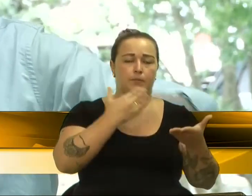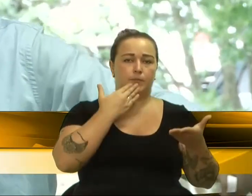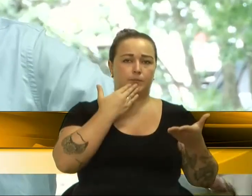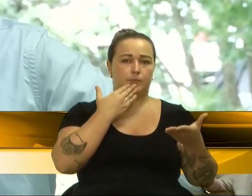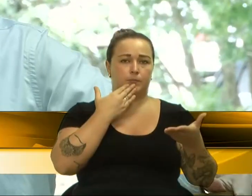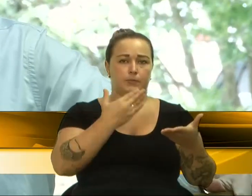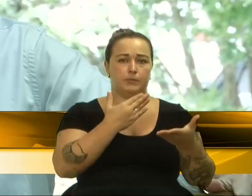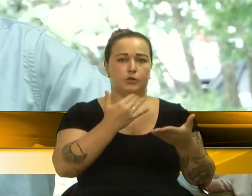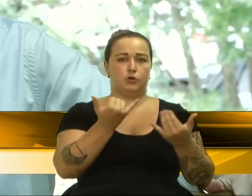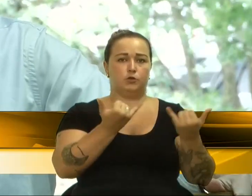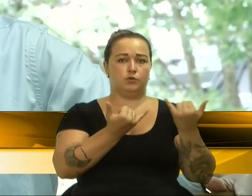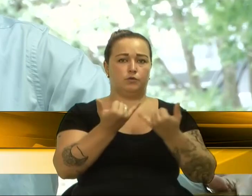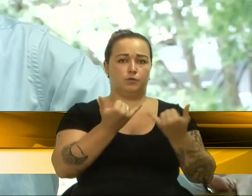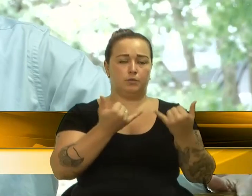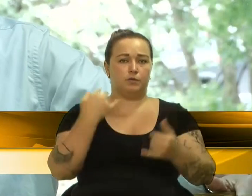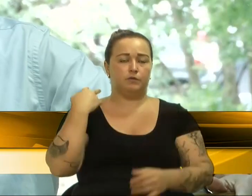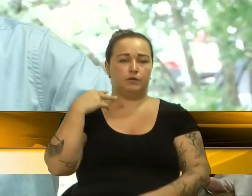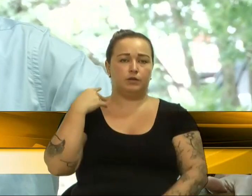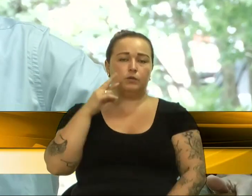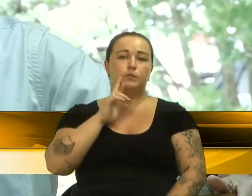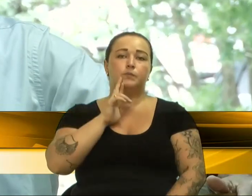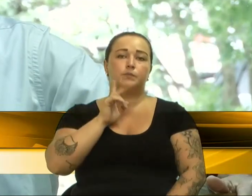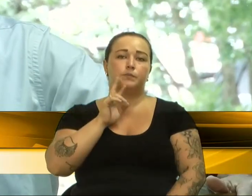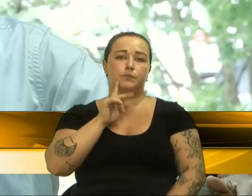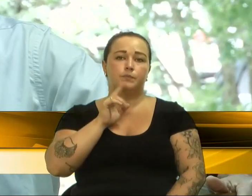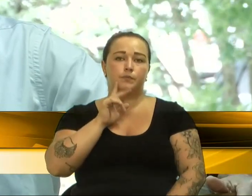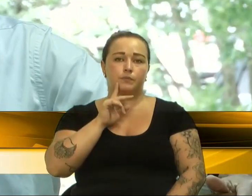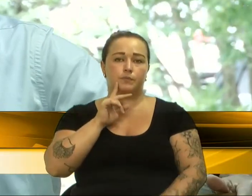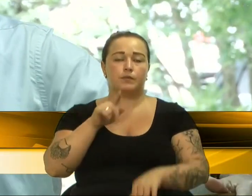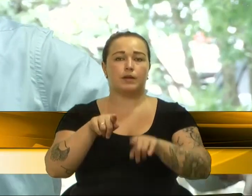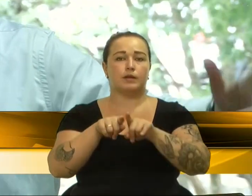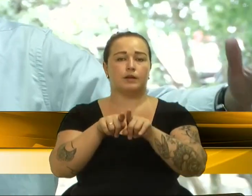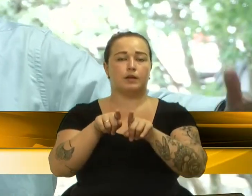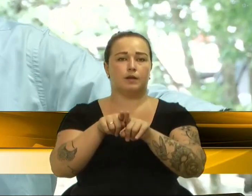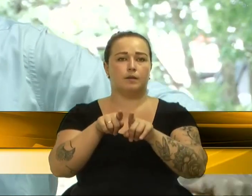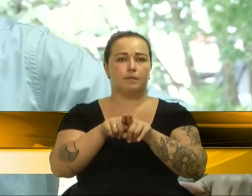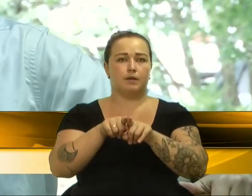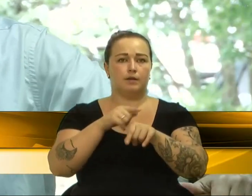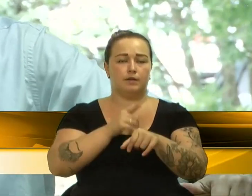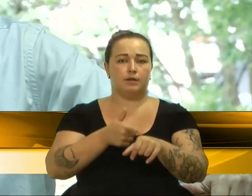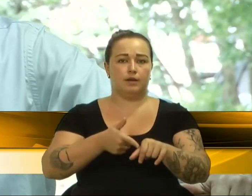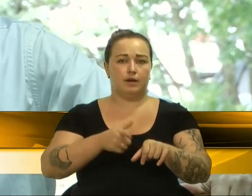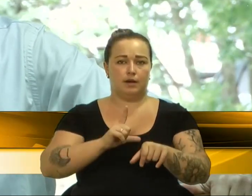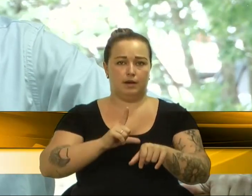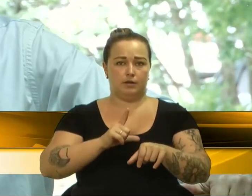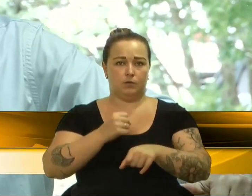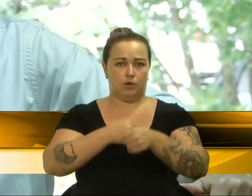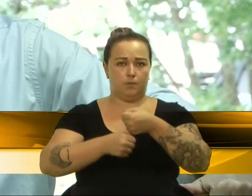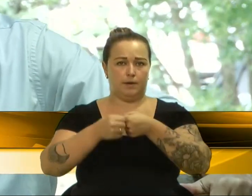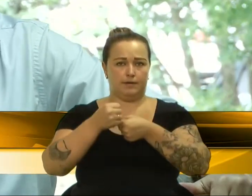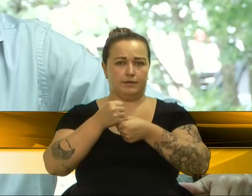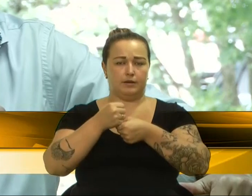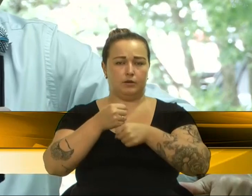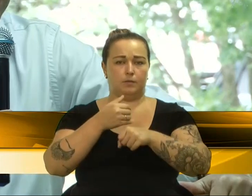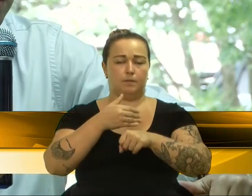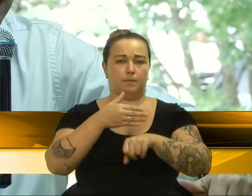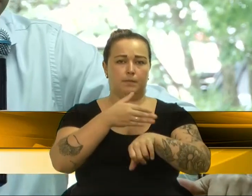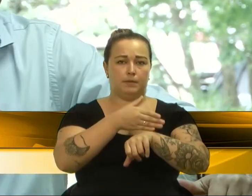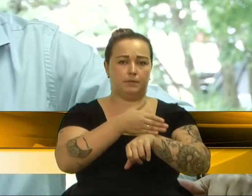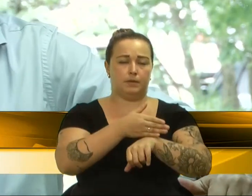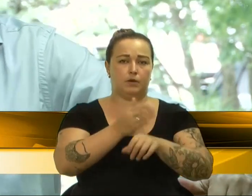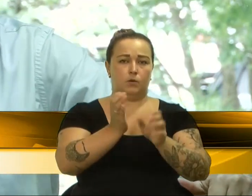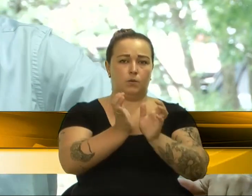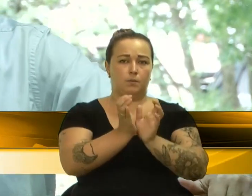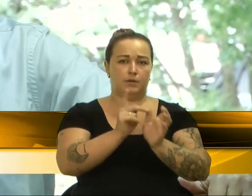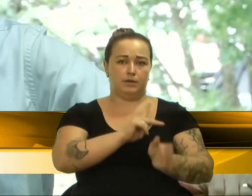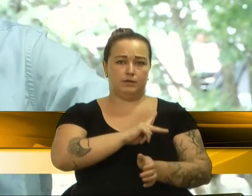também o vereador Renato Oliveira, que fazia parte até outrora, no ano passado, como presidente da Comissão de